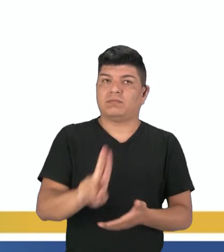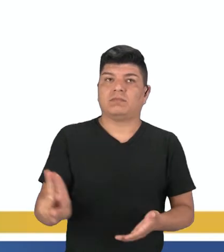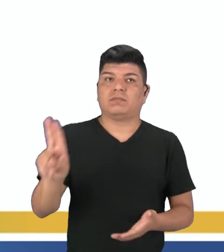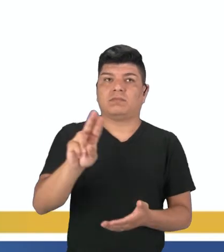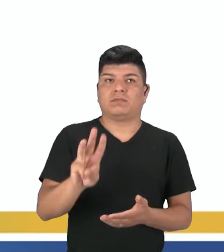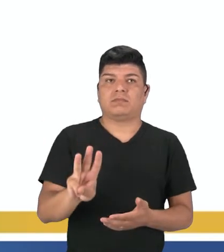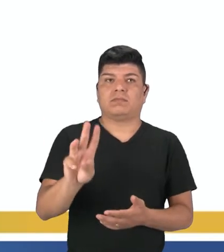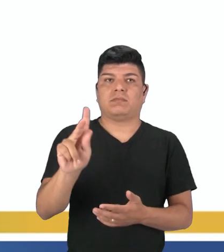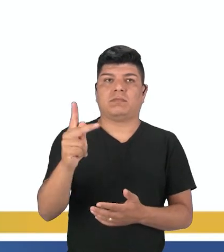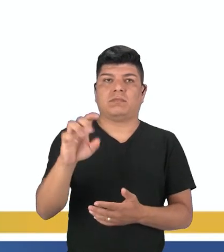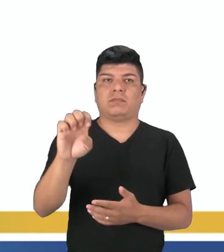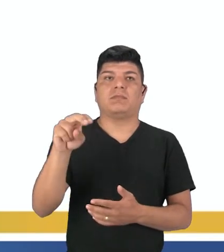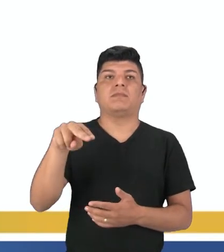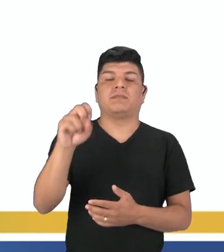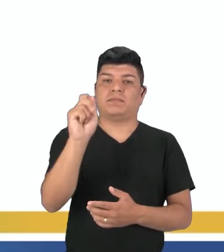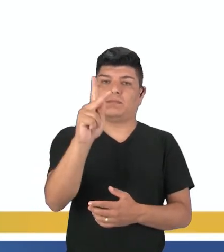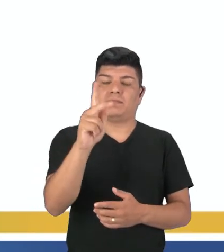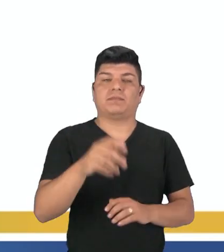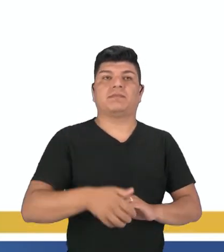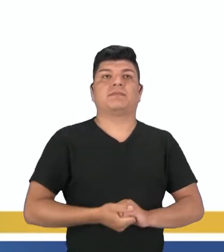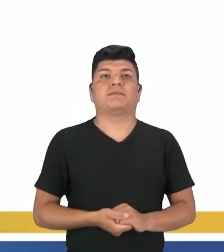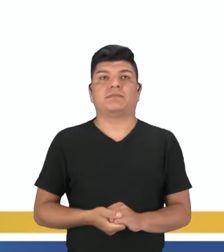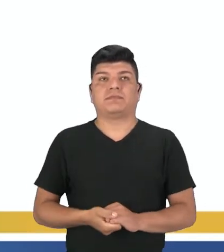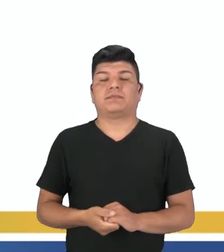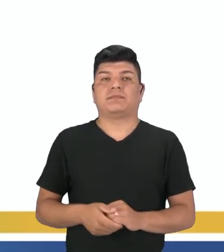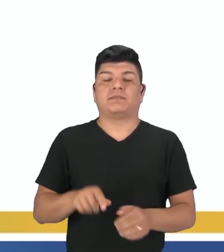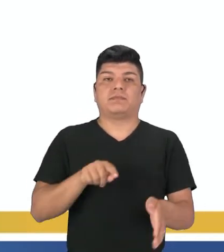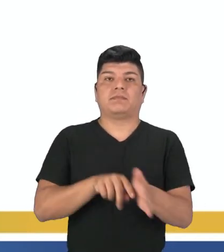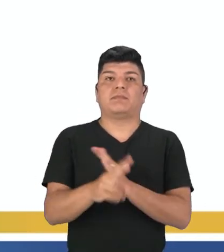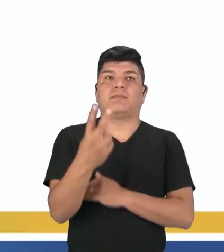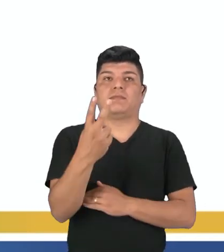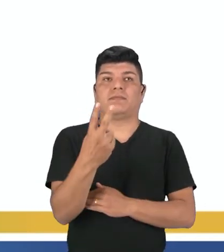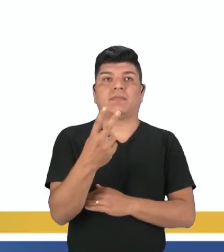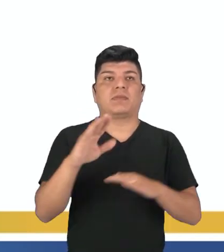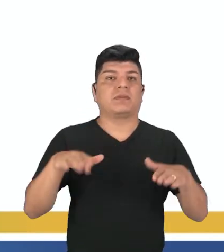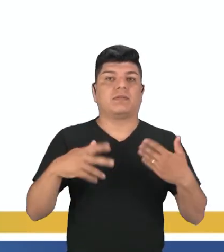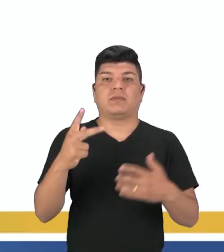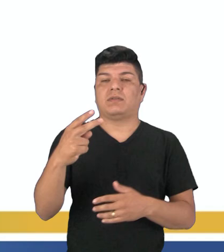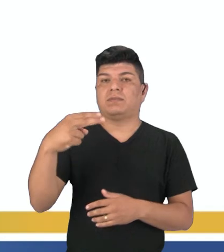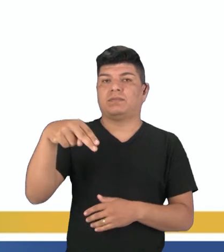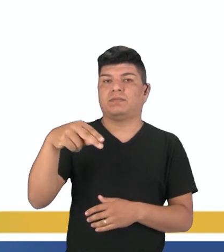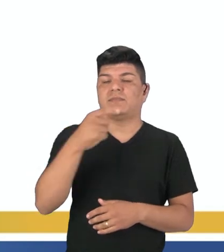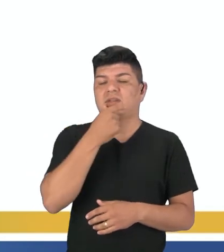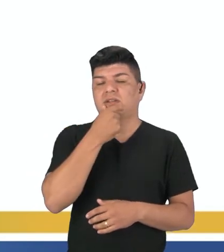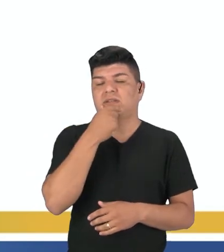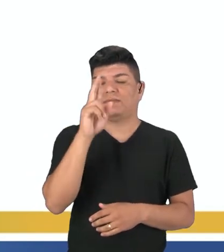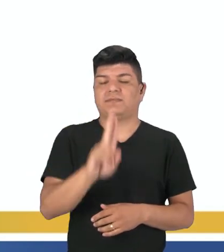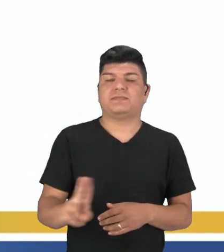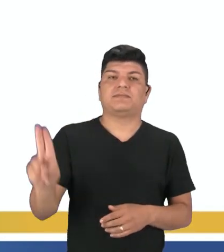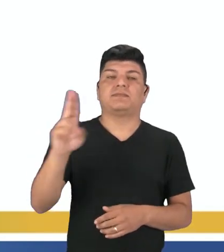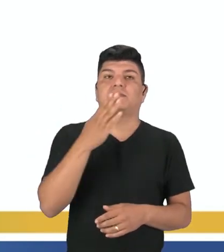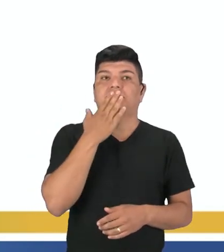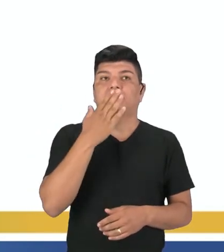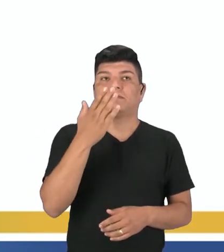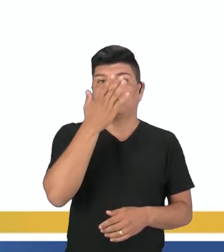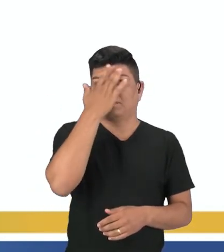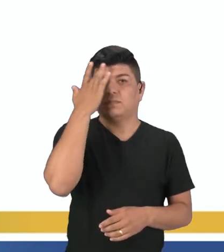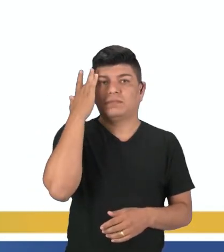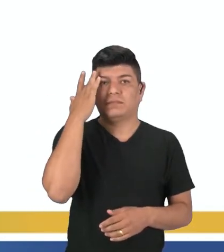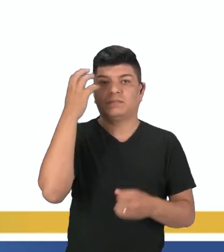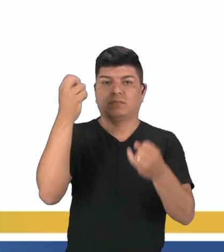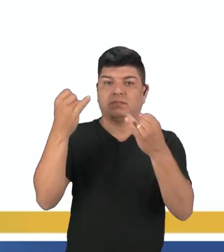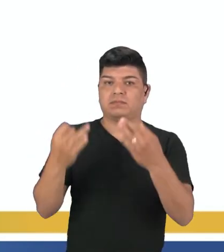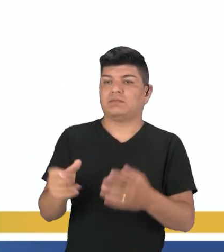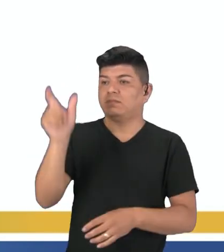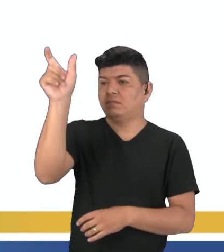when, ok? Questão 2, pessoal. Qual pronome em inglês nós usamos para pedir para alguém